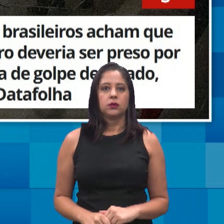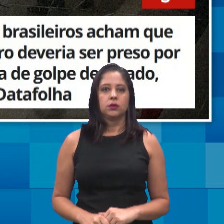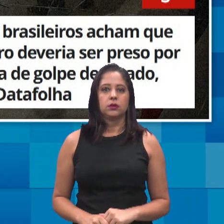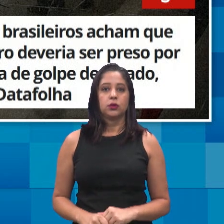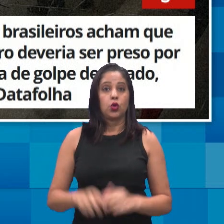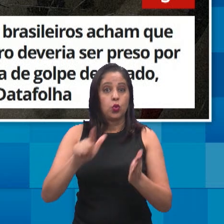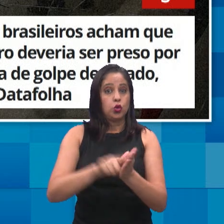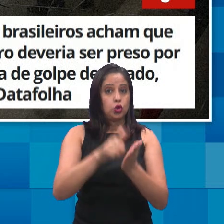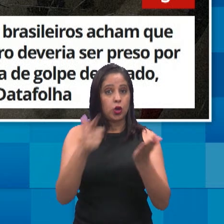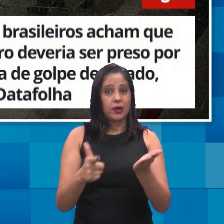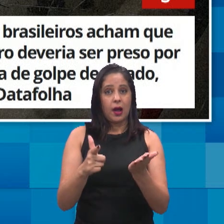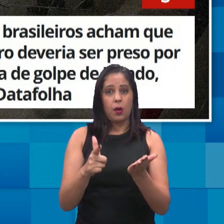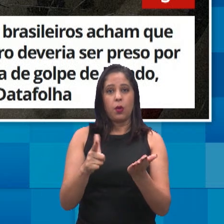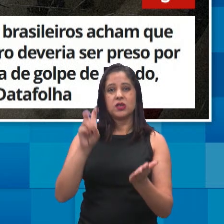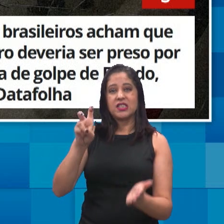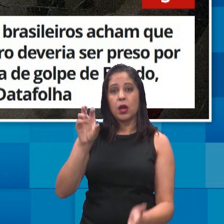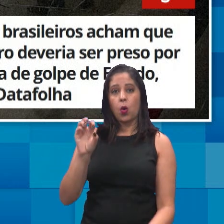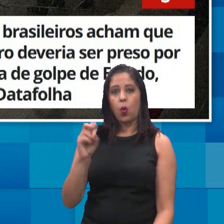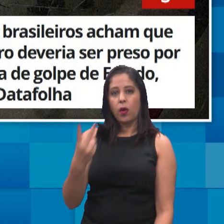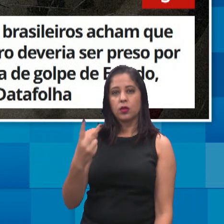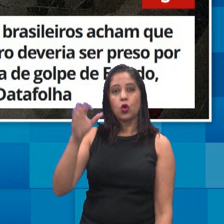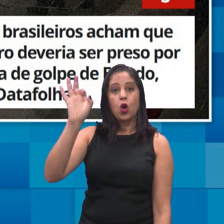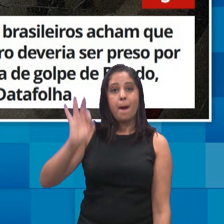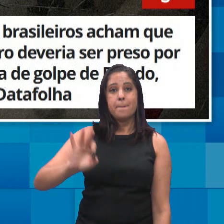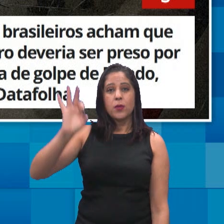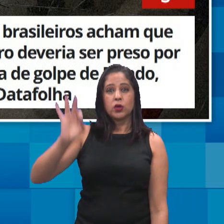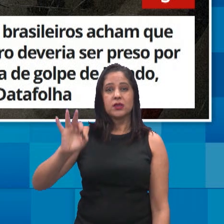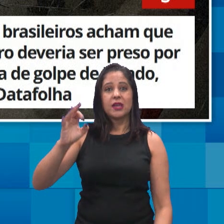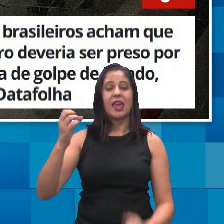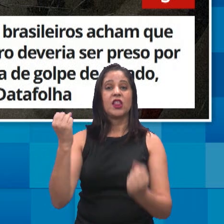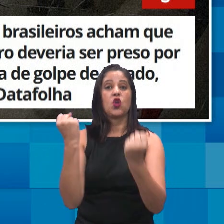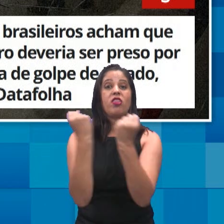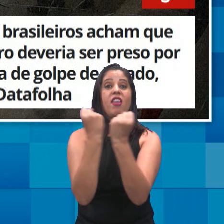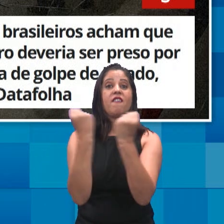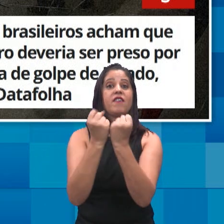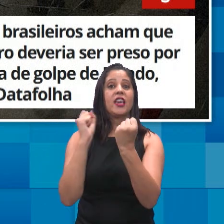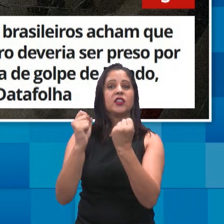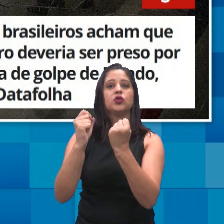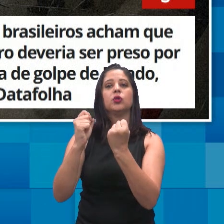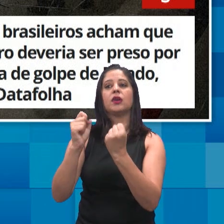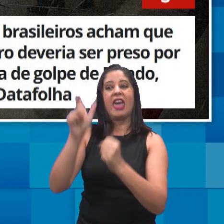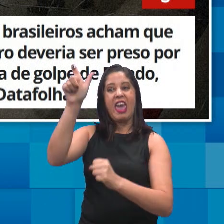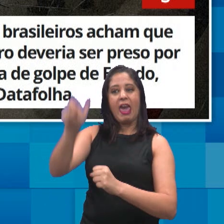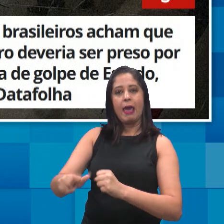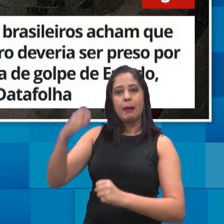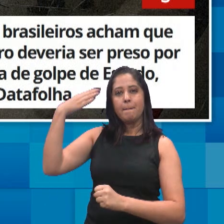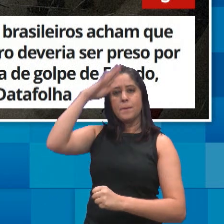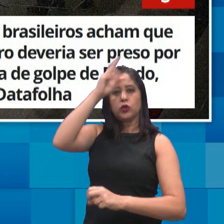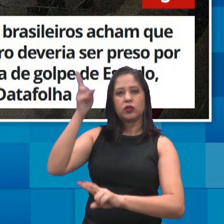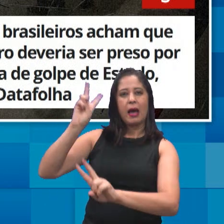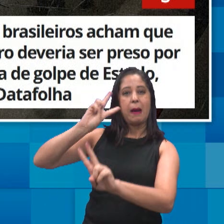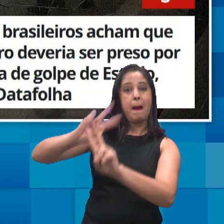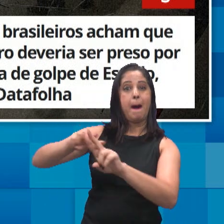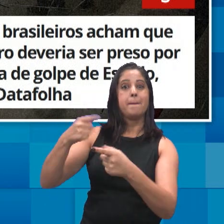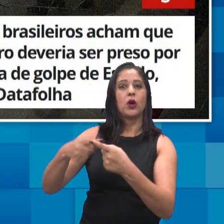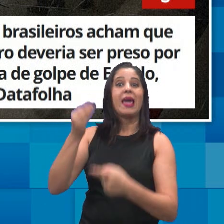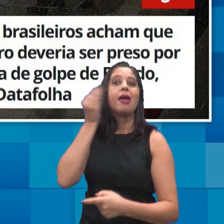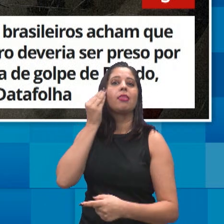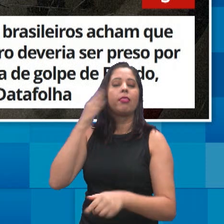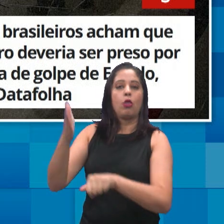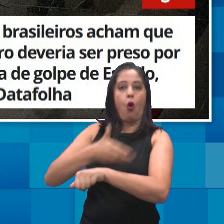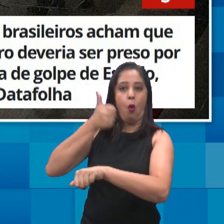Datafolha, 52% dos brasileiros defende prisão de Bolsonaro por tentativa de